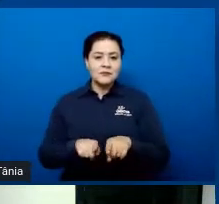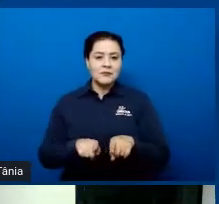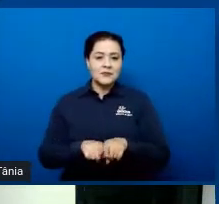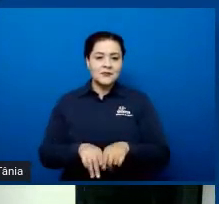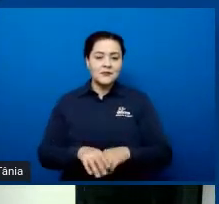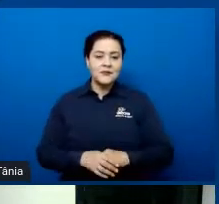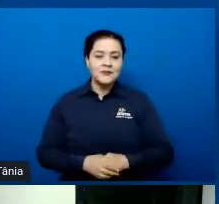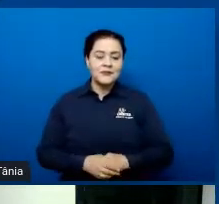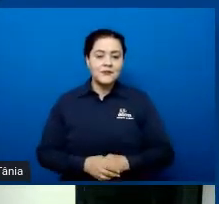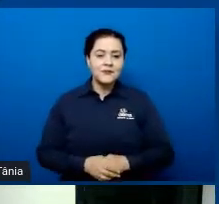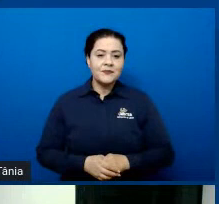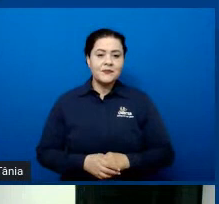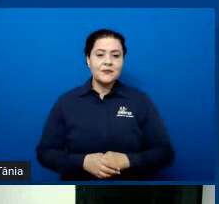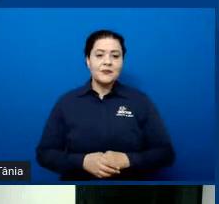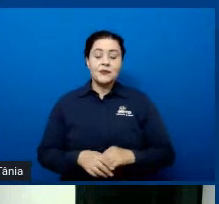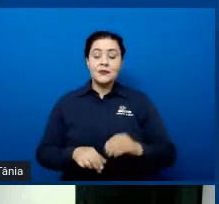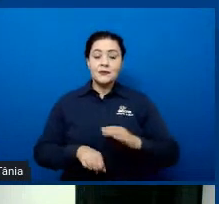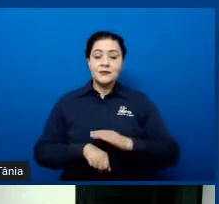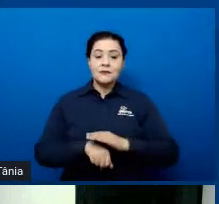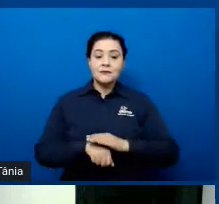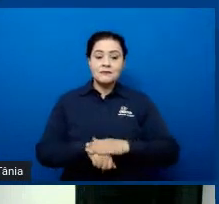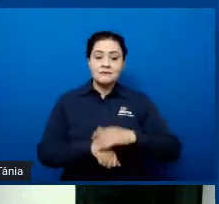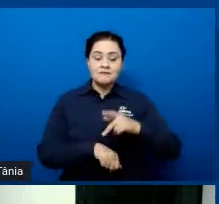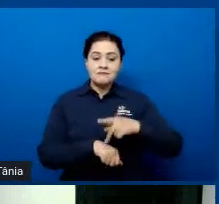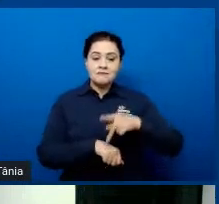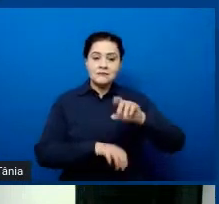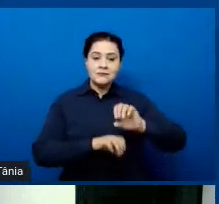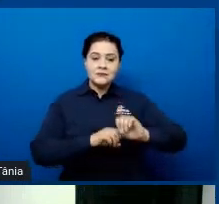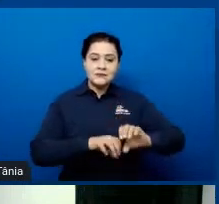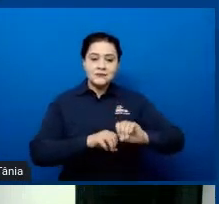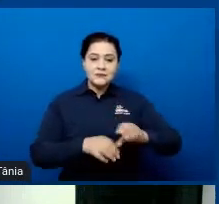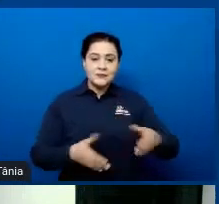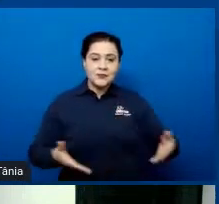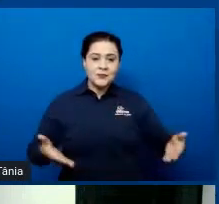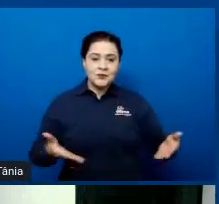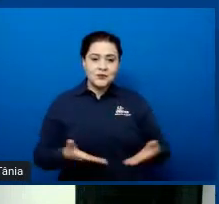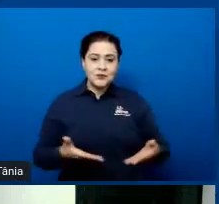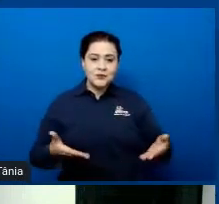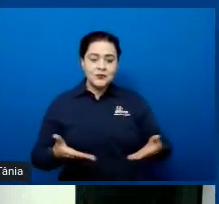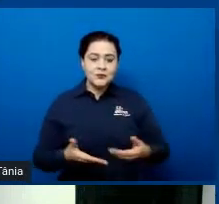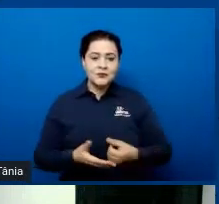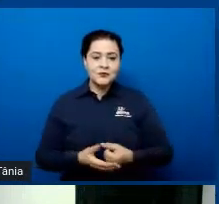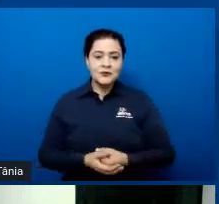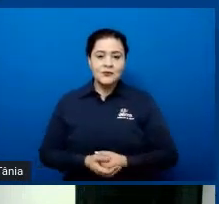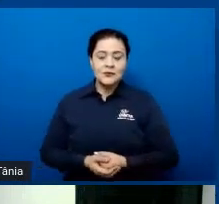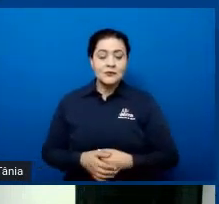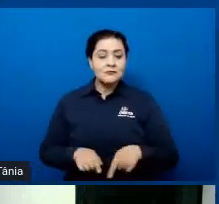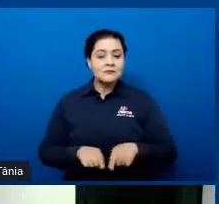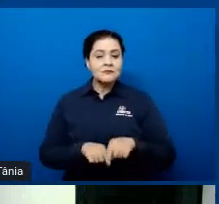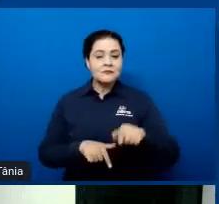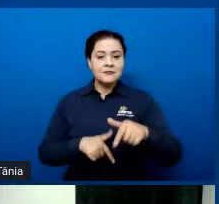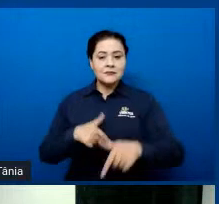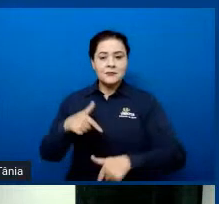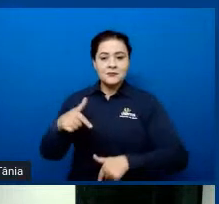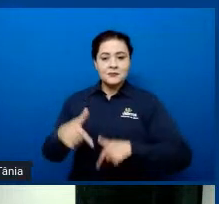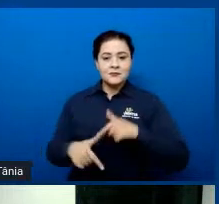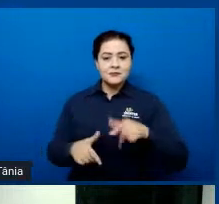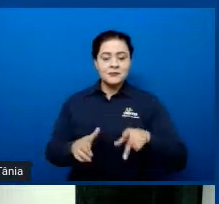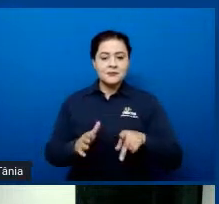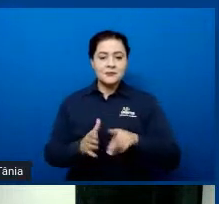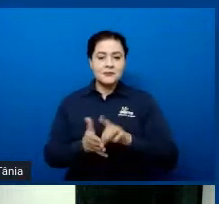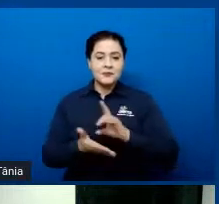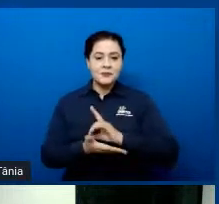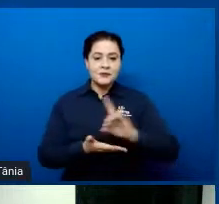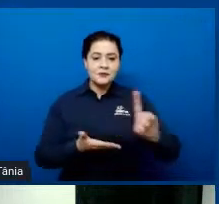NC e FURB. Eu atuo mais em ensino da pós-graduação hoje, né? E ainda trabalho como consultor de design e inovação